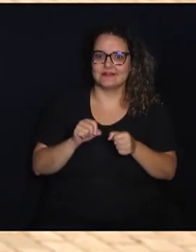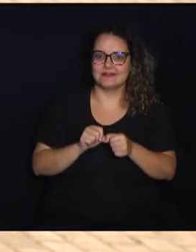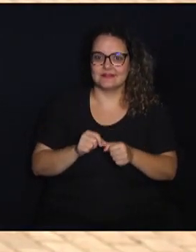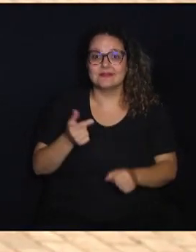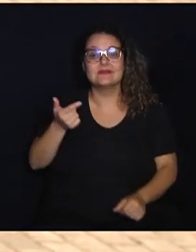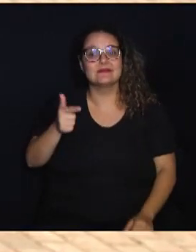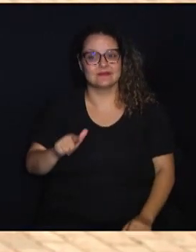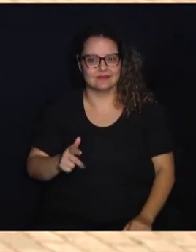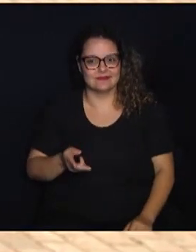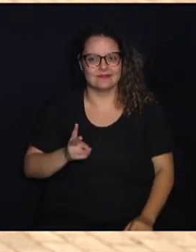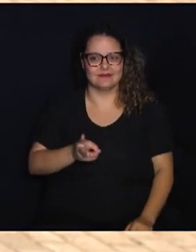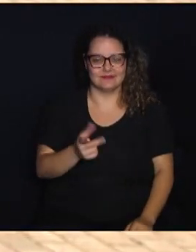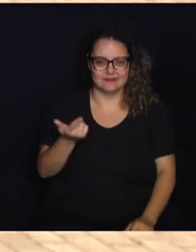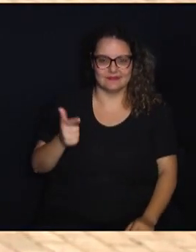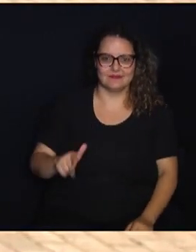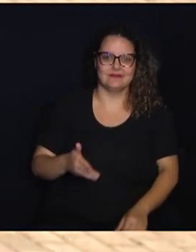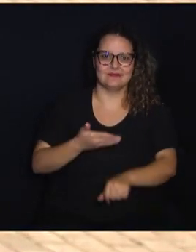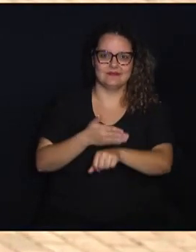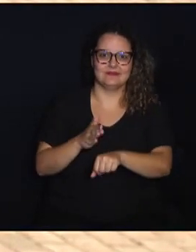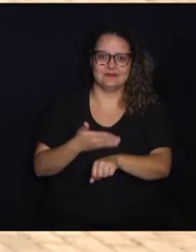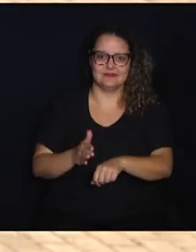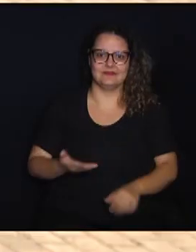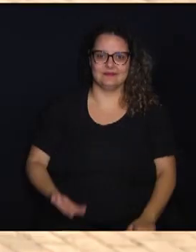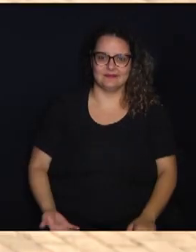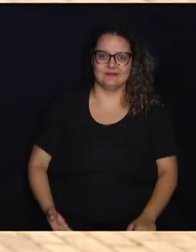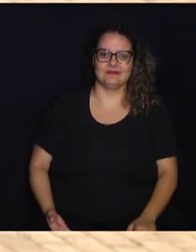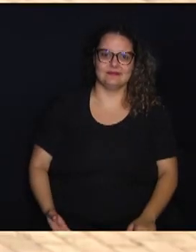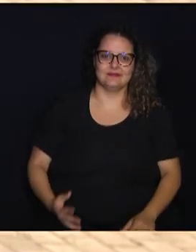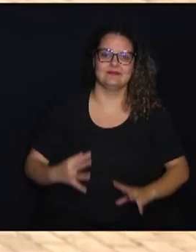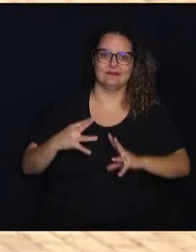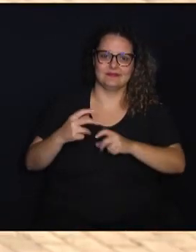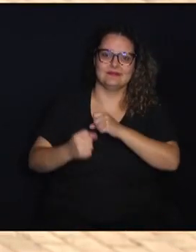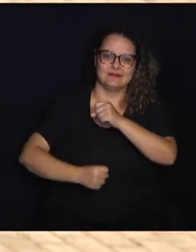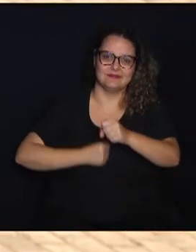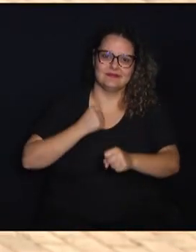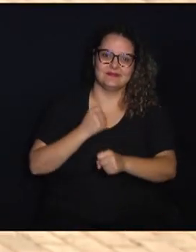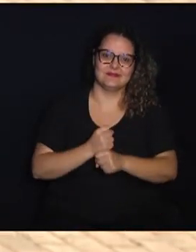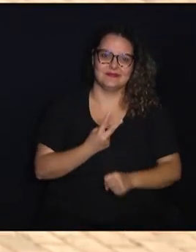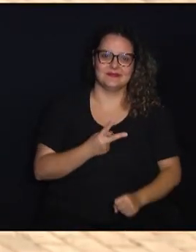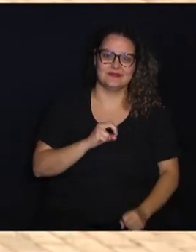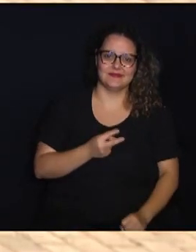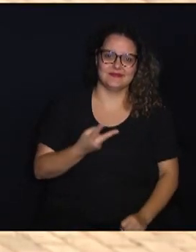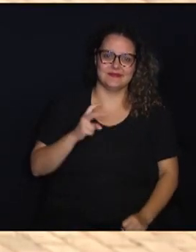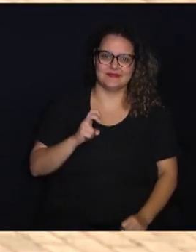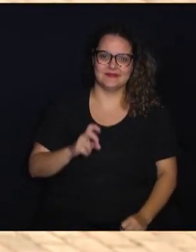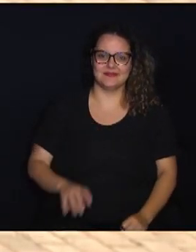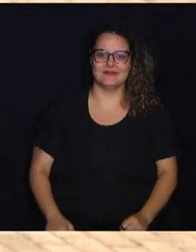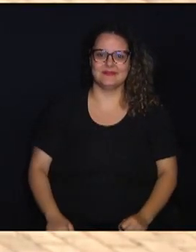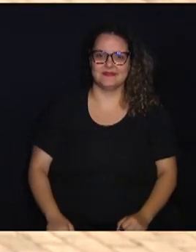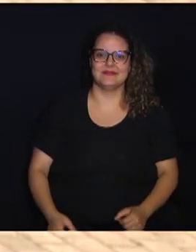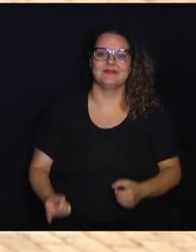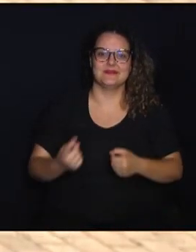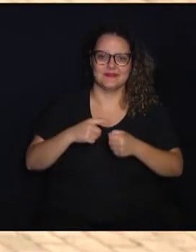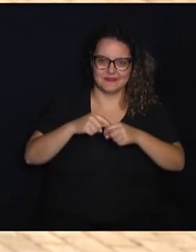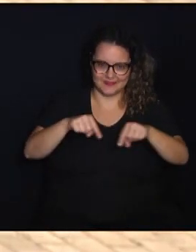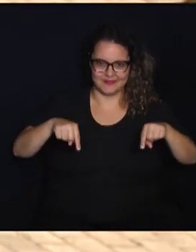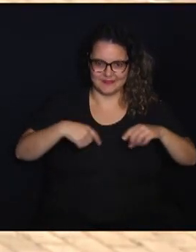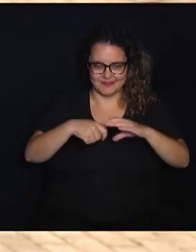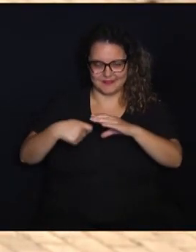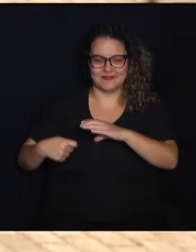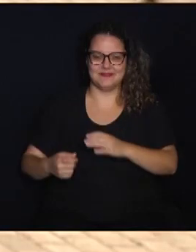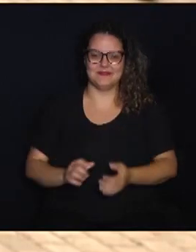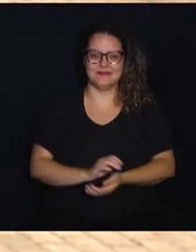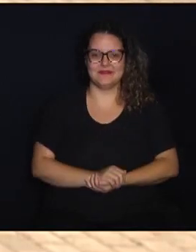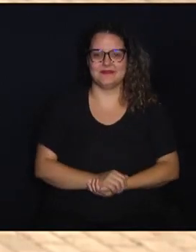a constância dos treinos durante todo o ano de 2025? Voltamos com você aí no